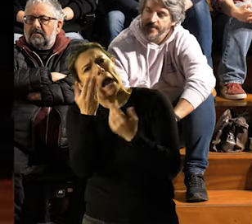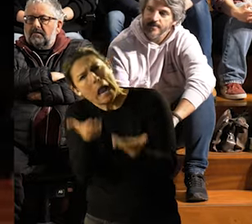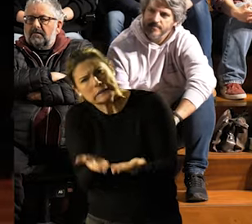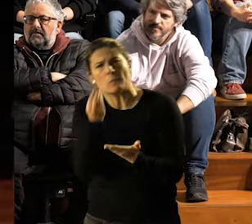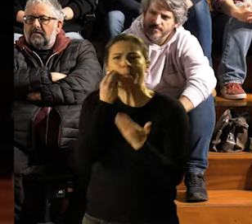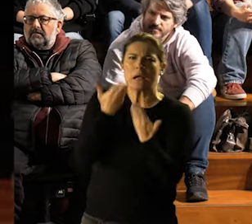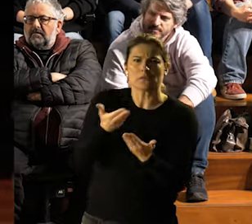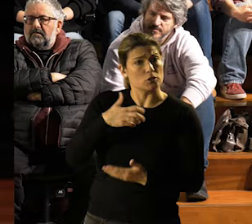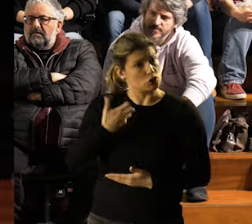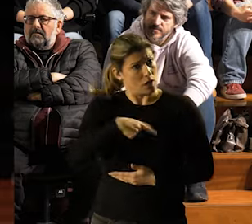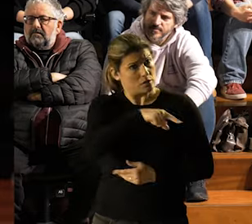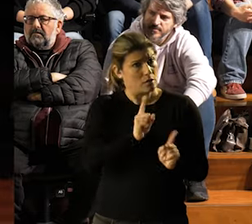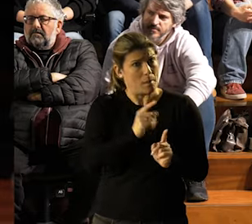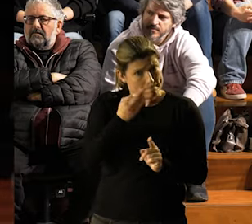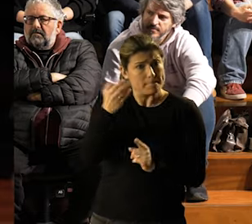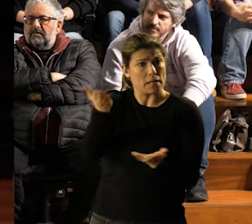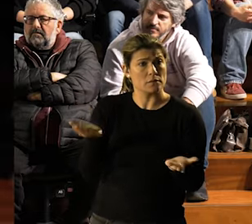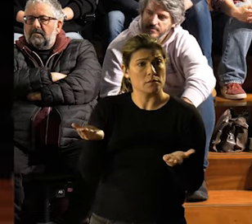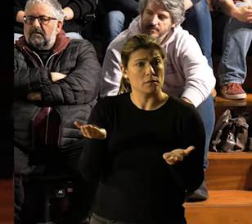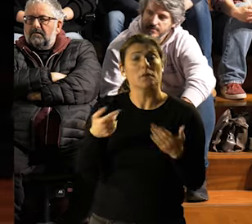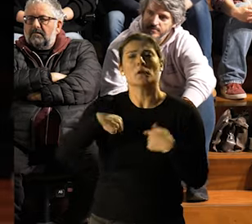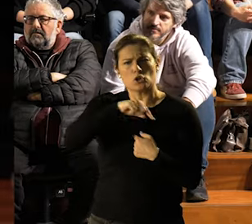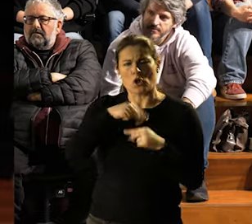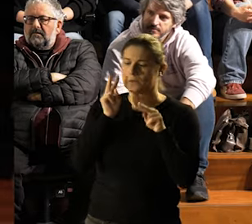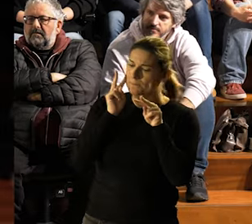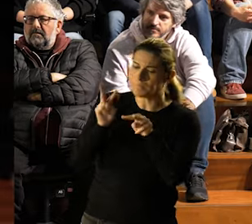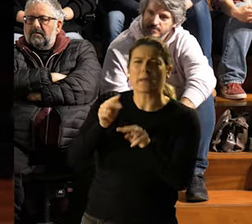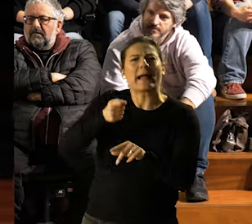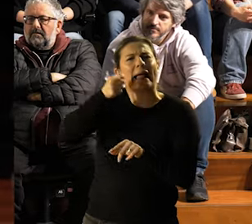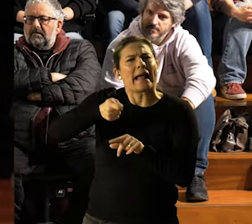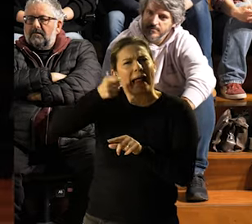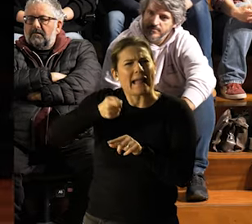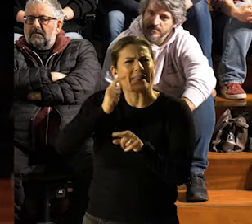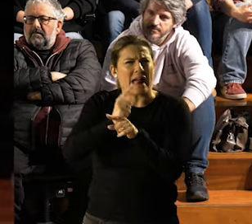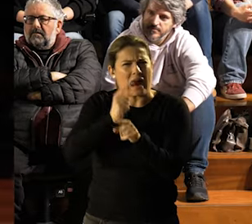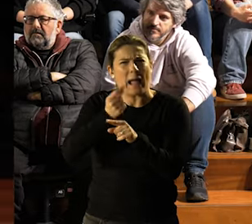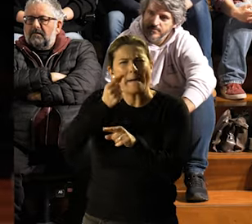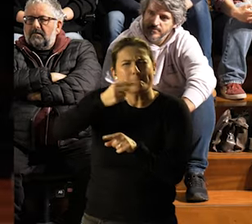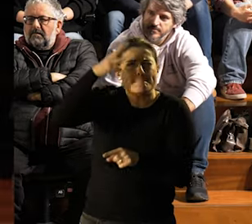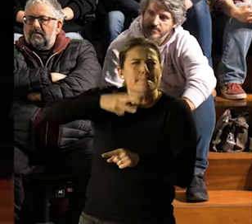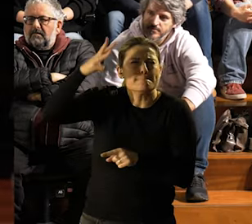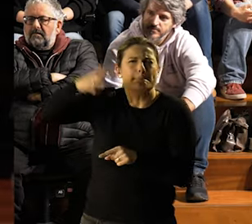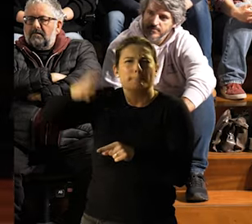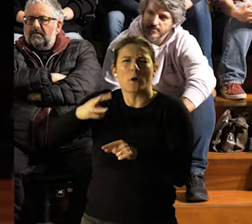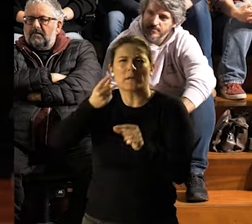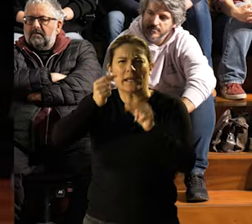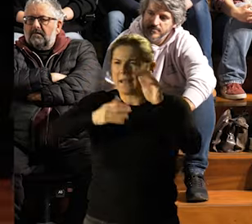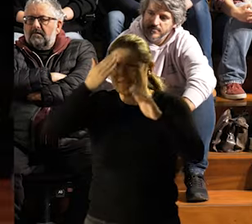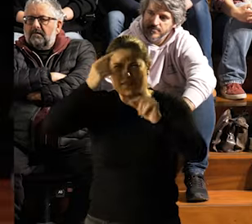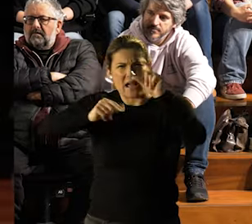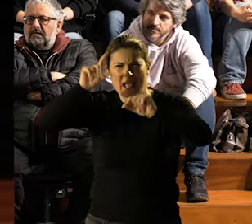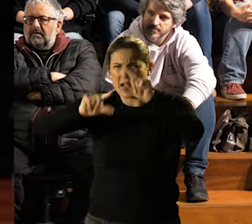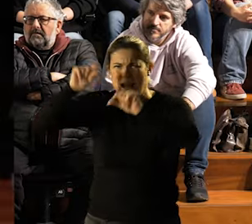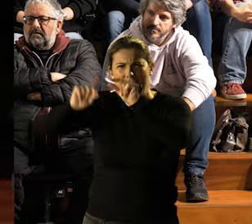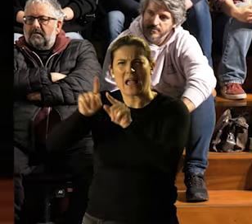não deveri estar chado com o partido socialista quando nós olhamos para as rendas milionárias rendas milionárias da especulação os